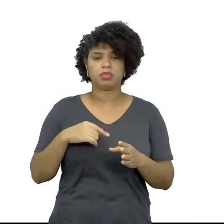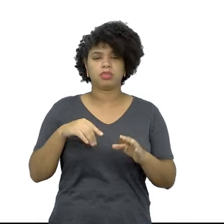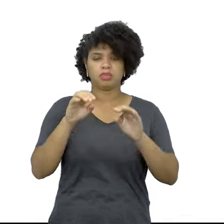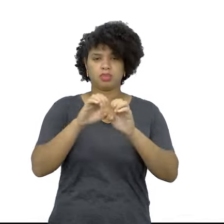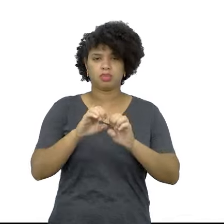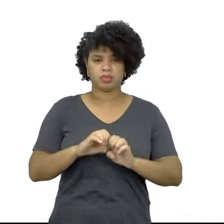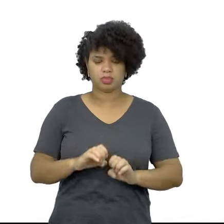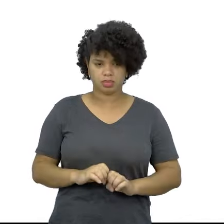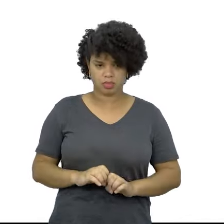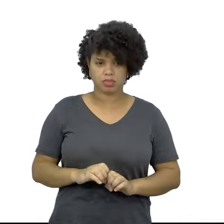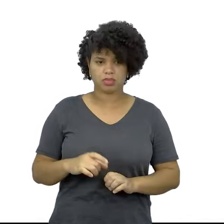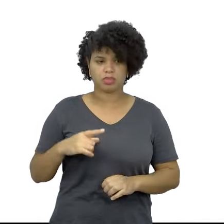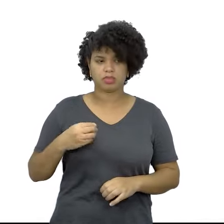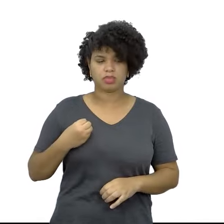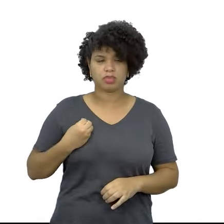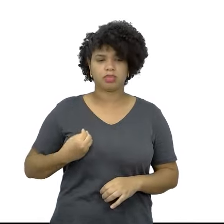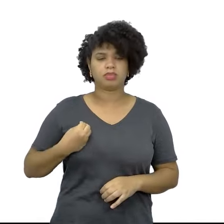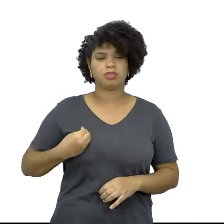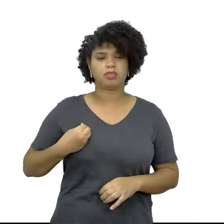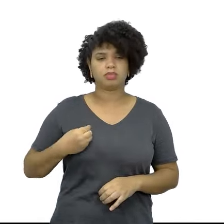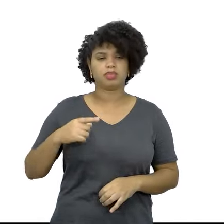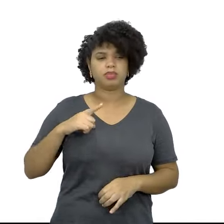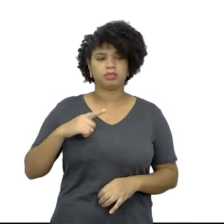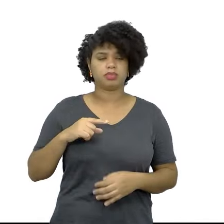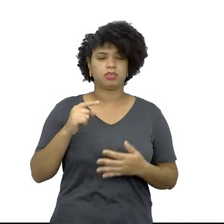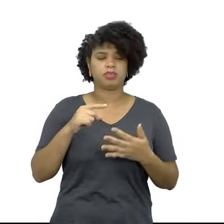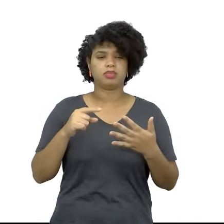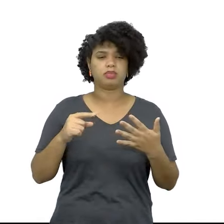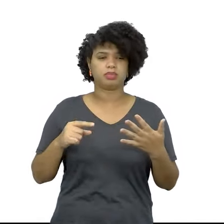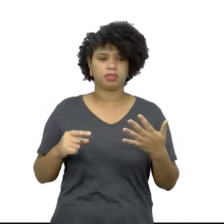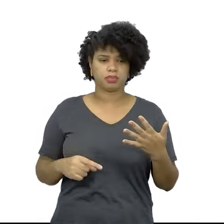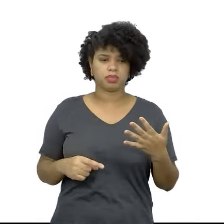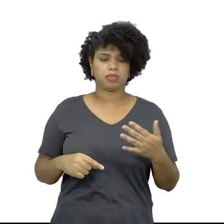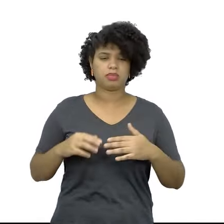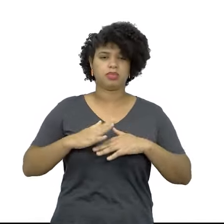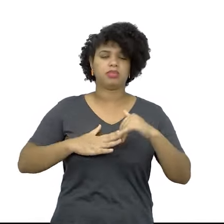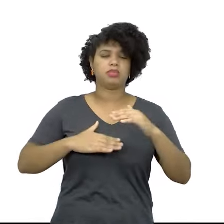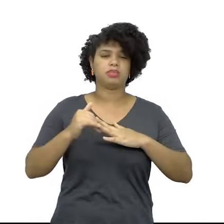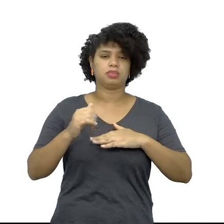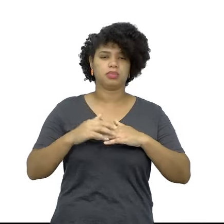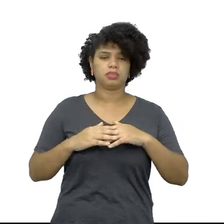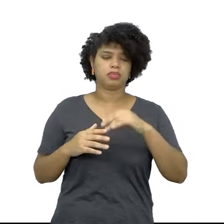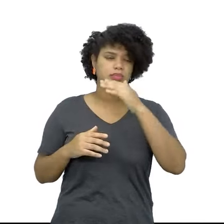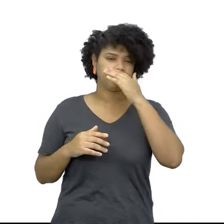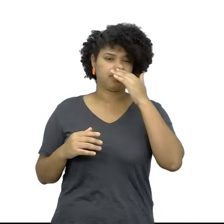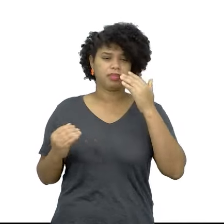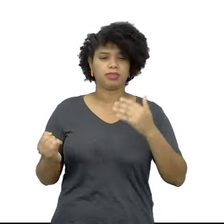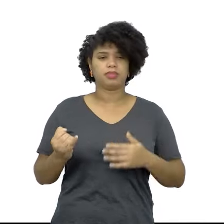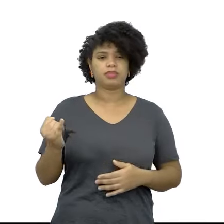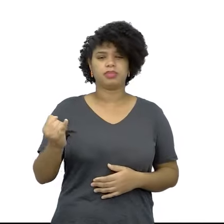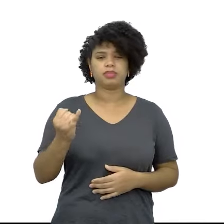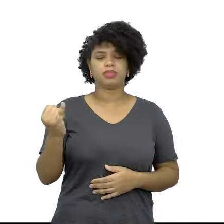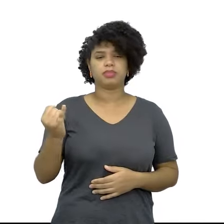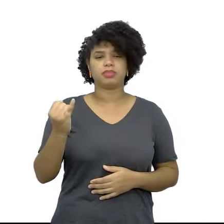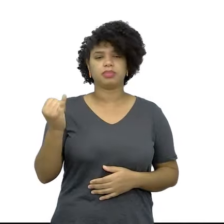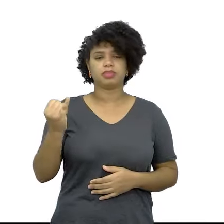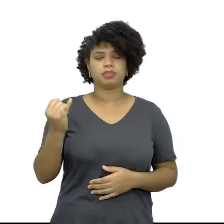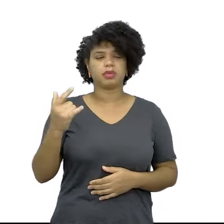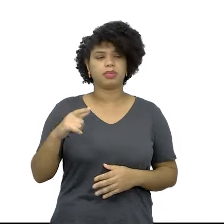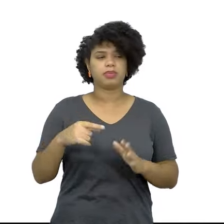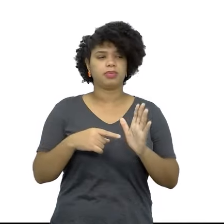estrutura composicional. É uma habilidade muito importante para que